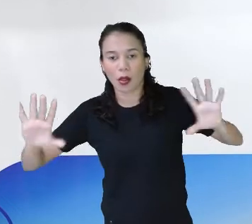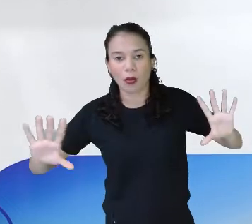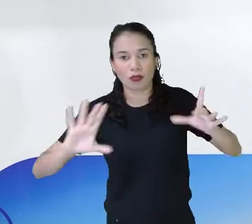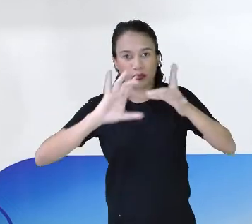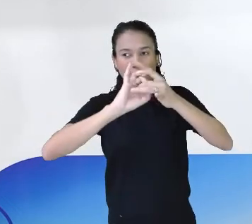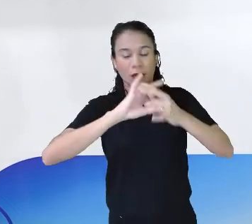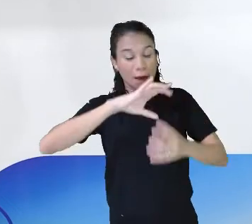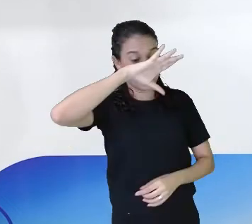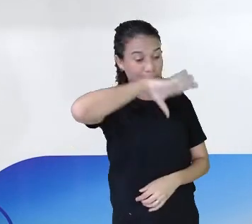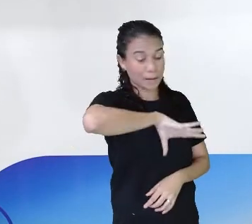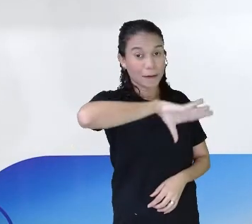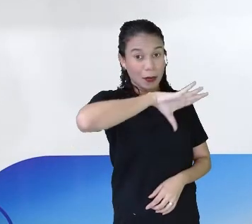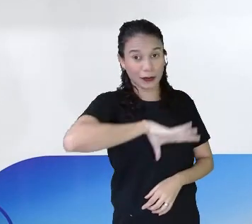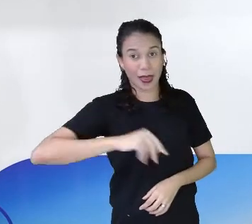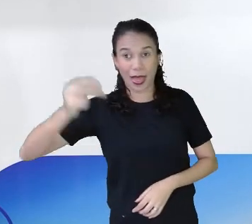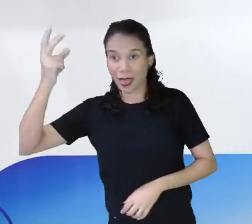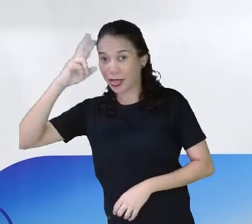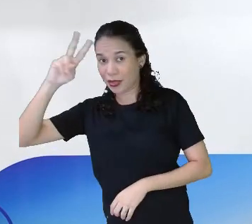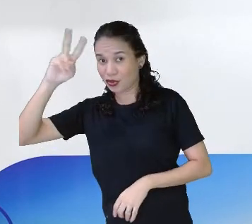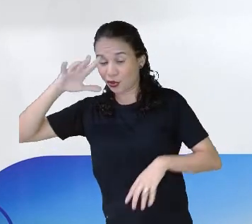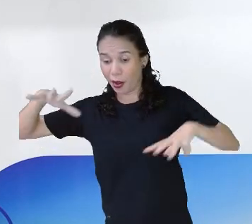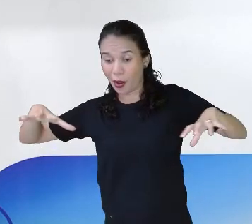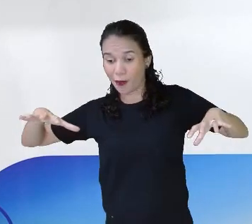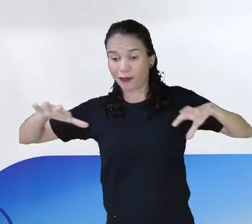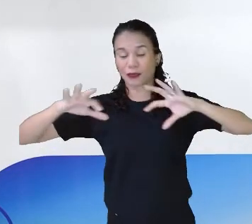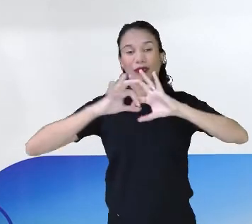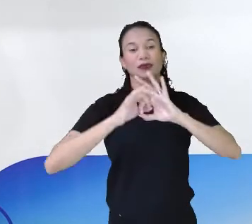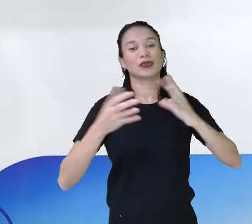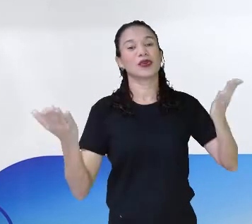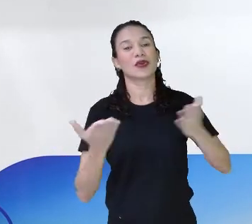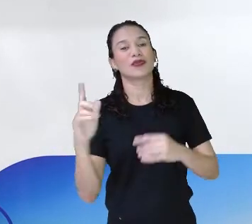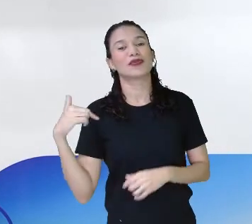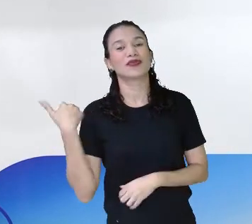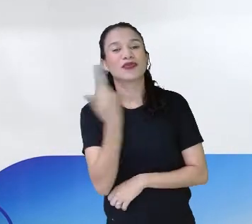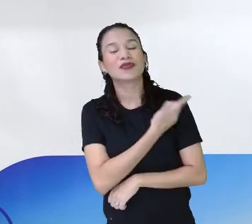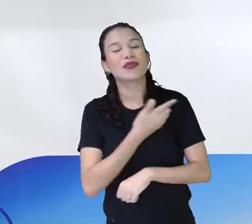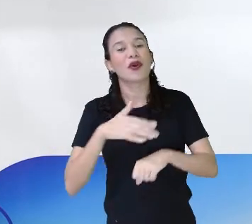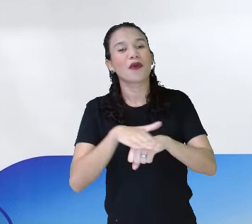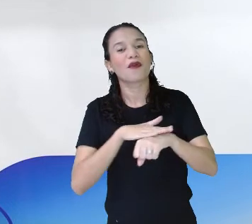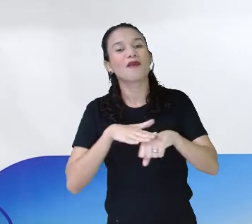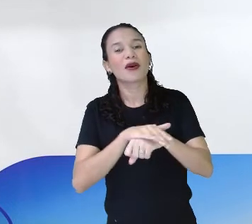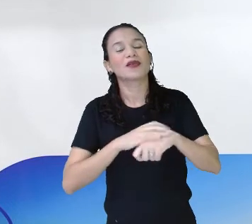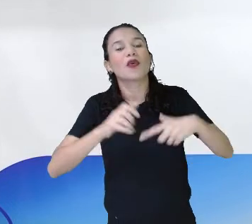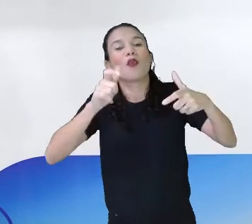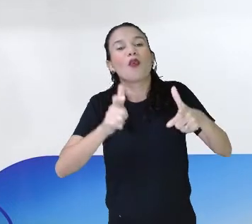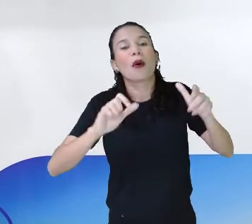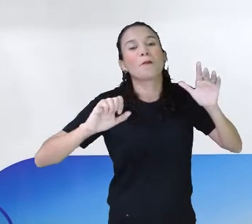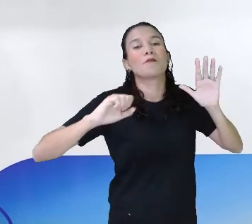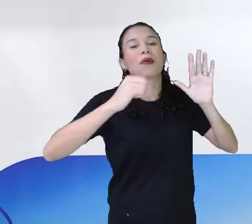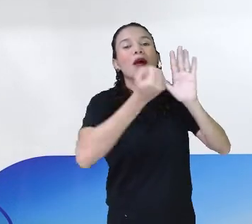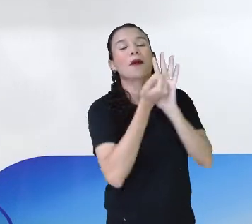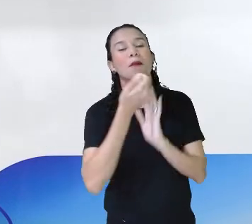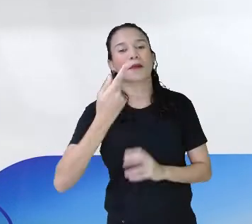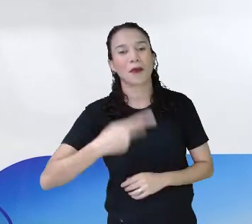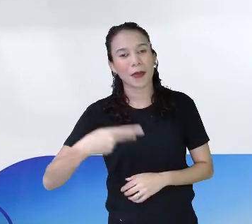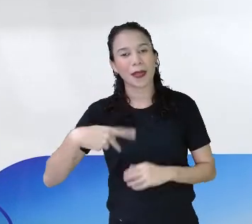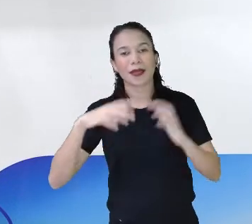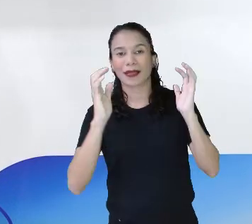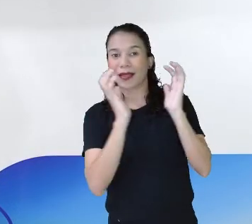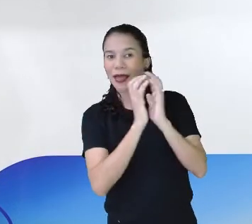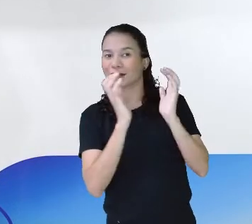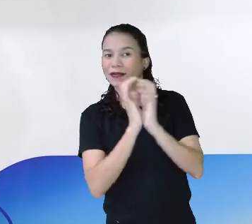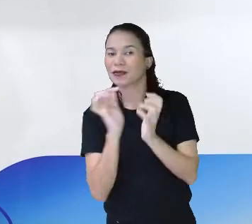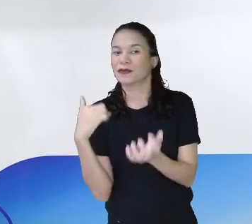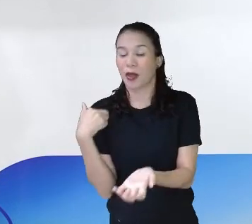língua portuguesa e história. E vamos falar sobre os patrimônios de Recife. Na verdade, continuar, né?